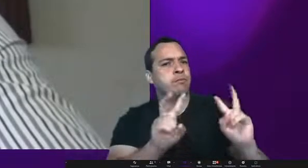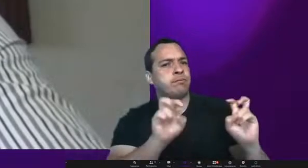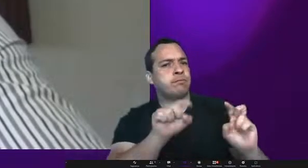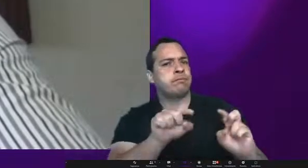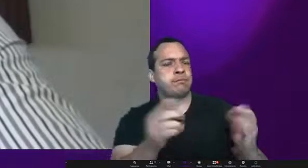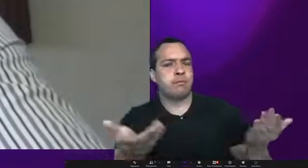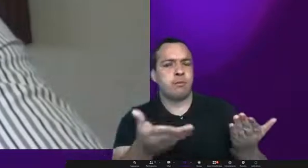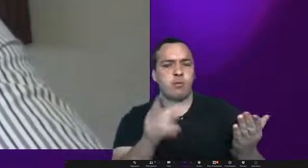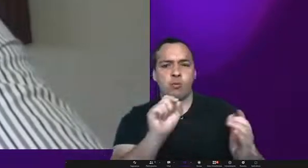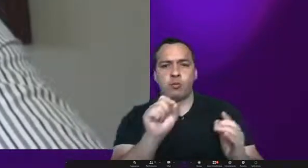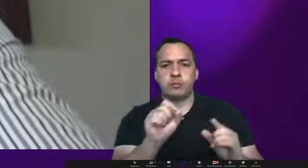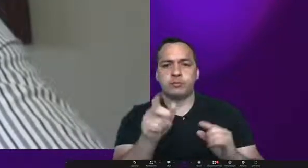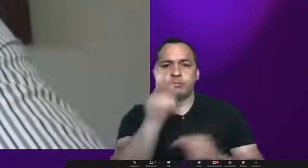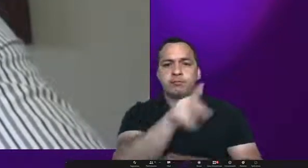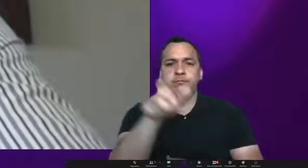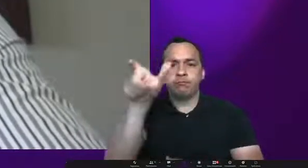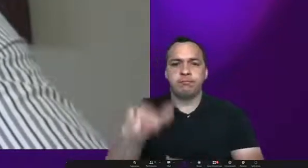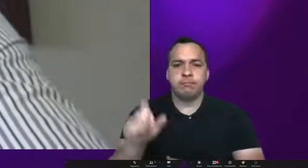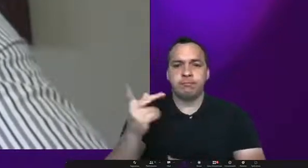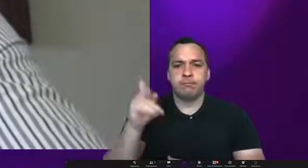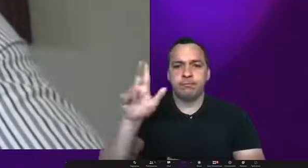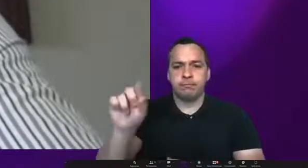ao professor Hugo,